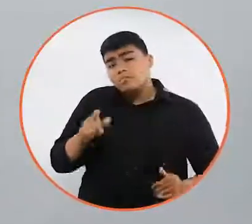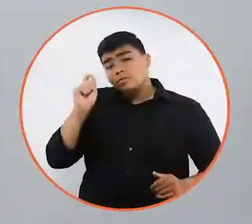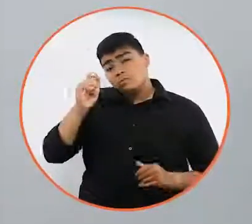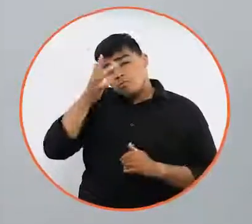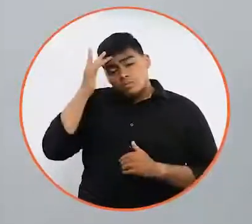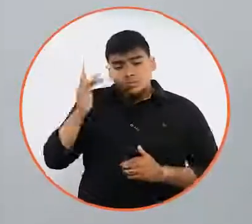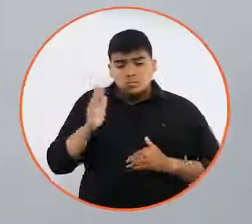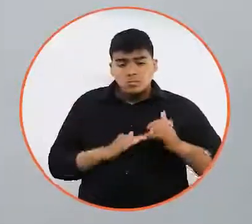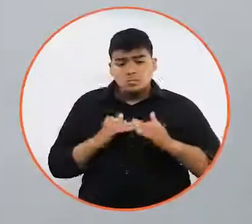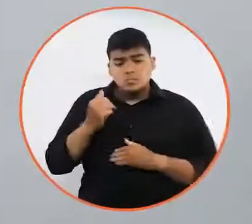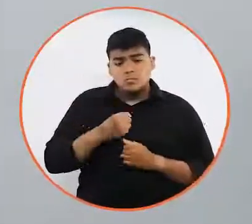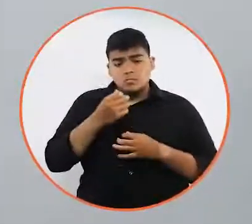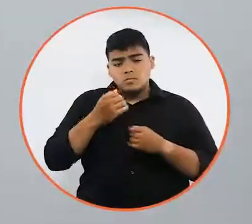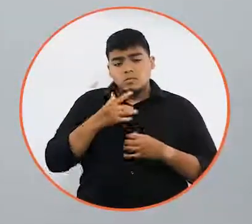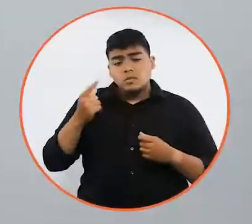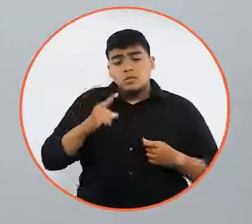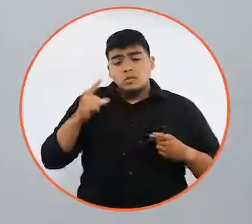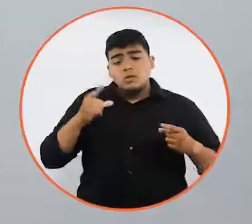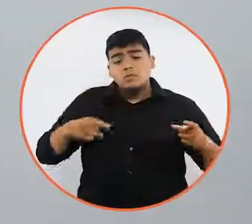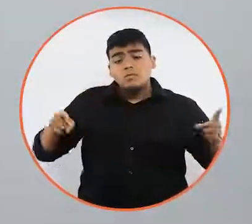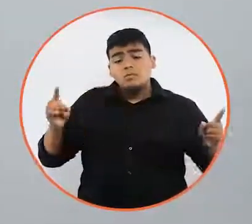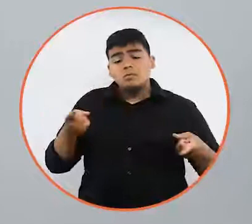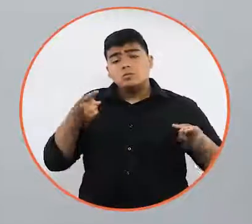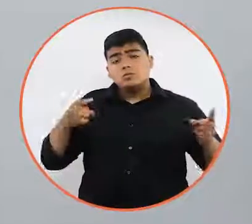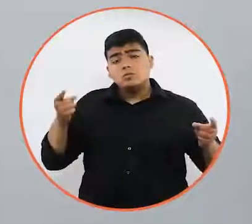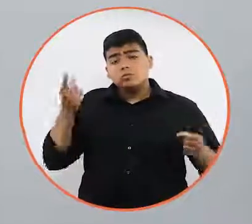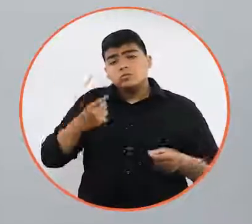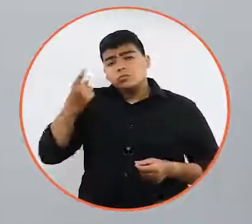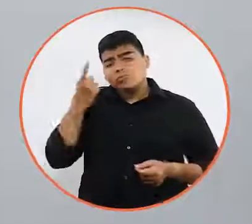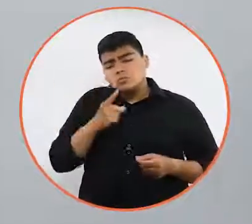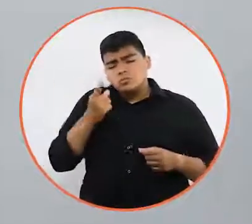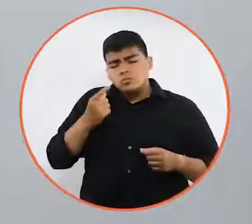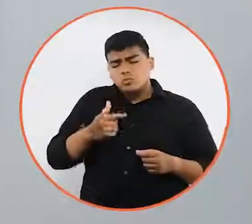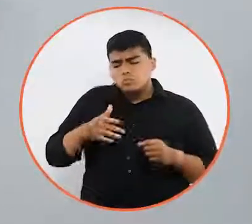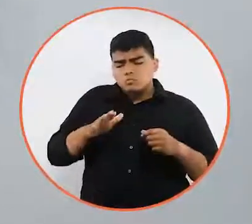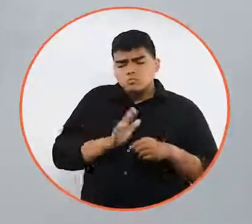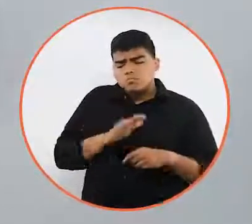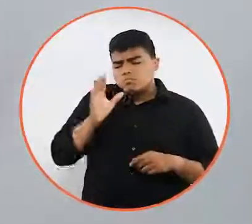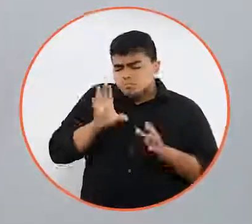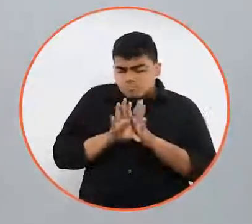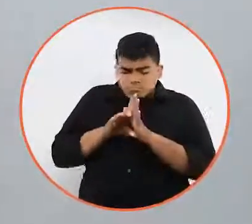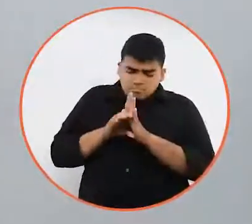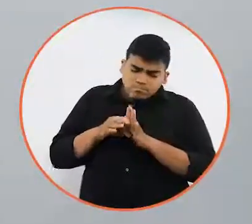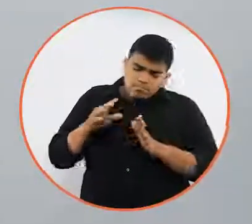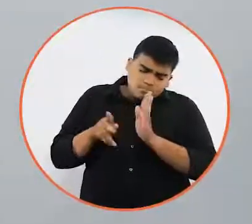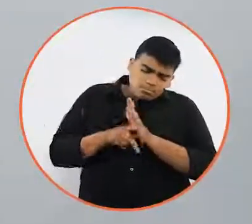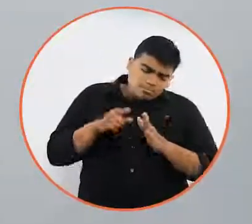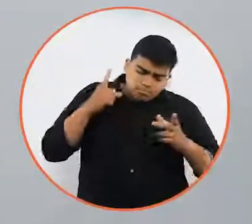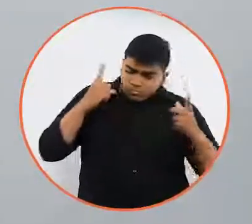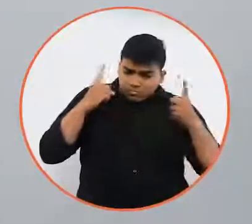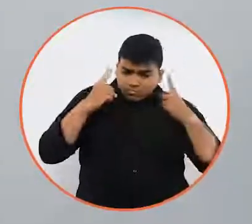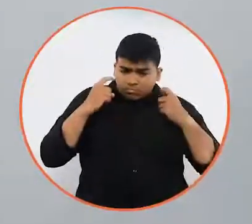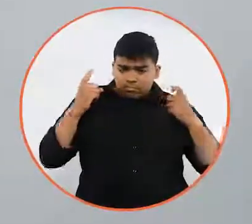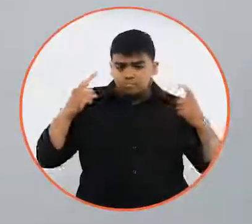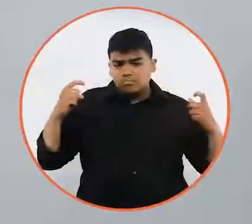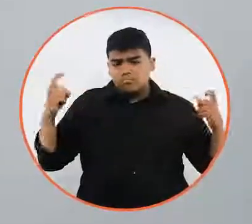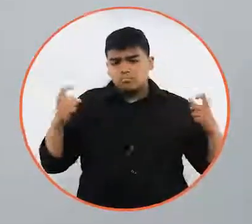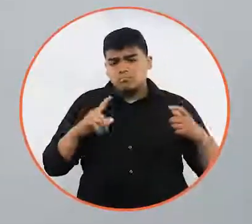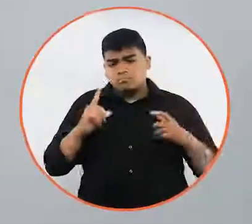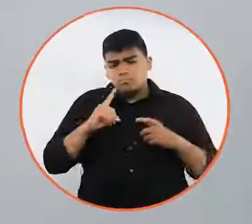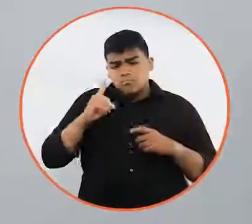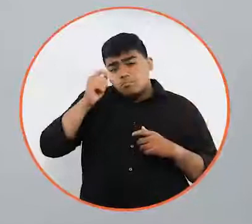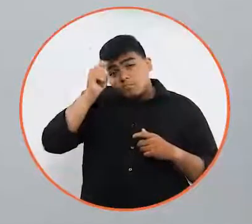maior sensibilidade ao texto. Né? E essa musicalidade gerar o quê? Gerar um sentido do próprio som. E aí